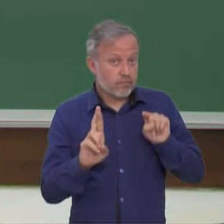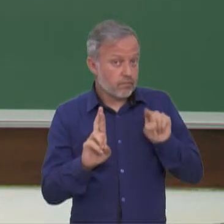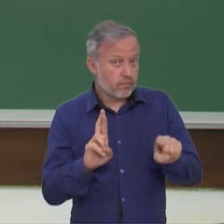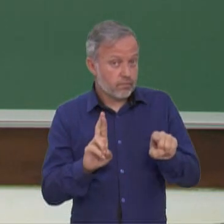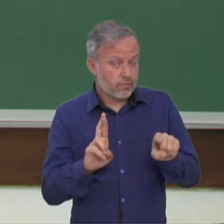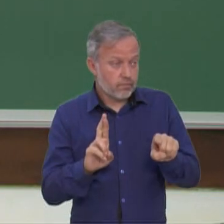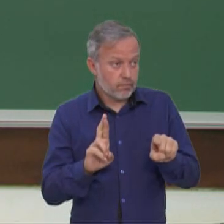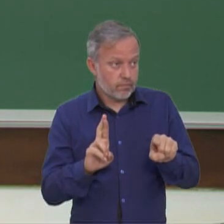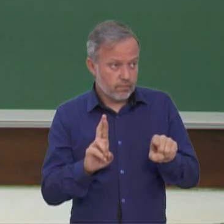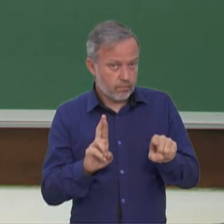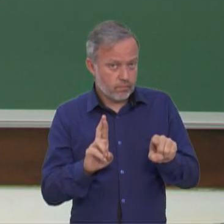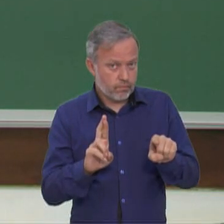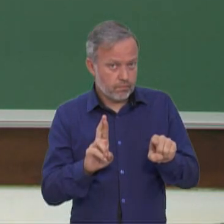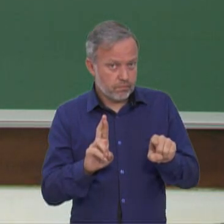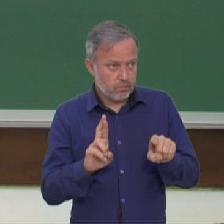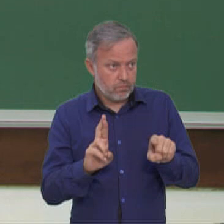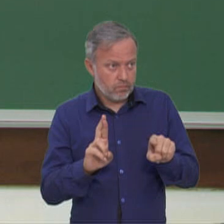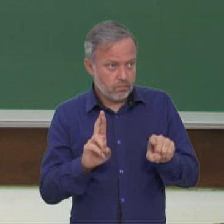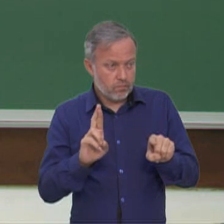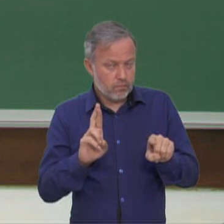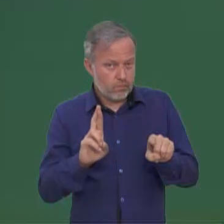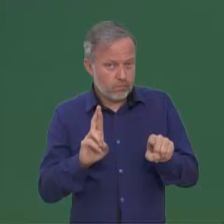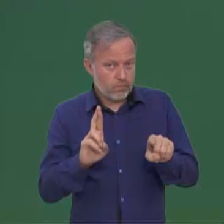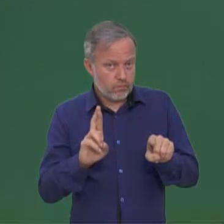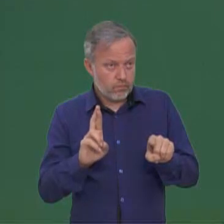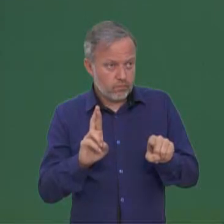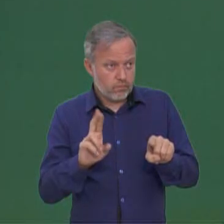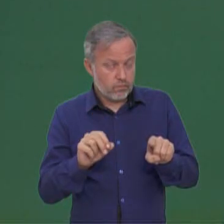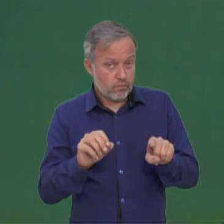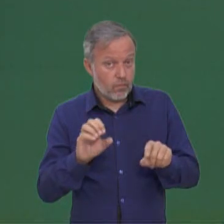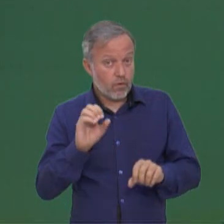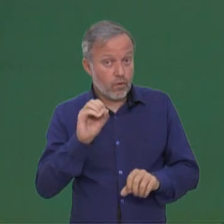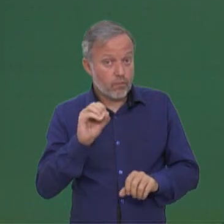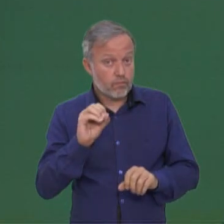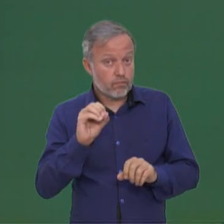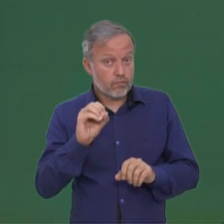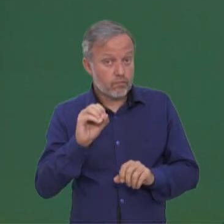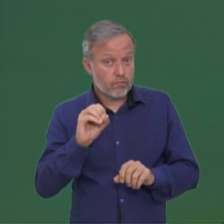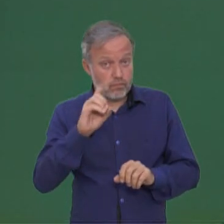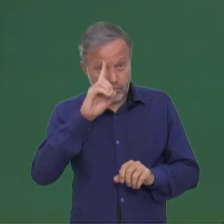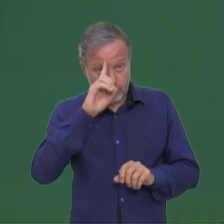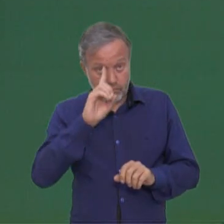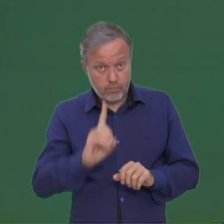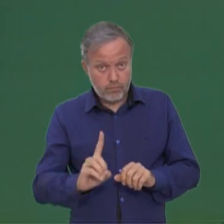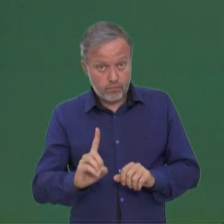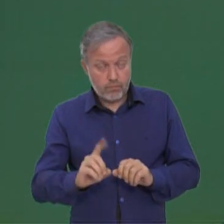seja, o complemento desse verbo, vai ser o objeto direto.